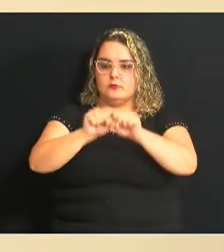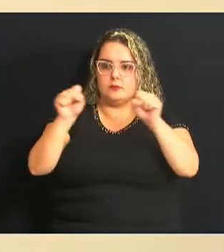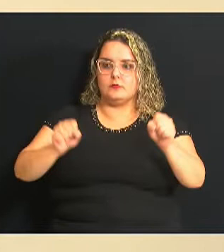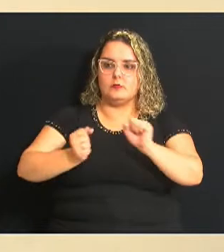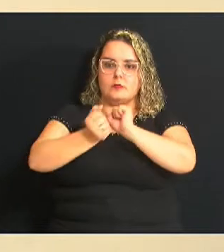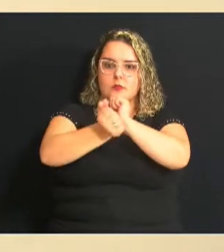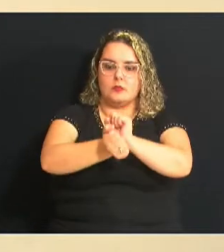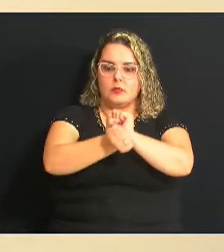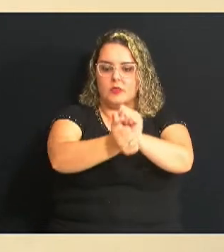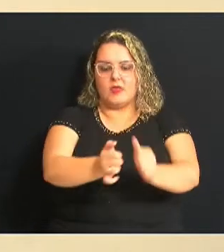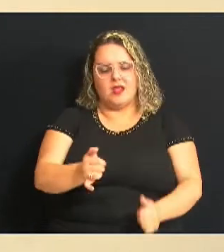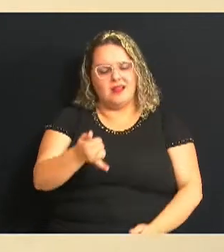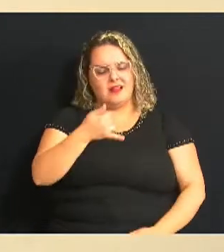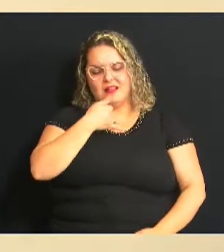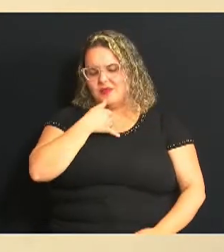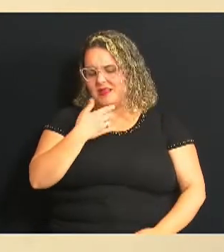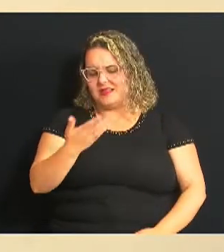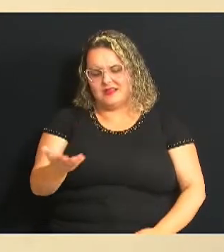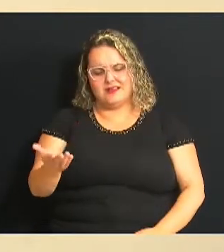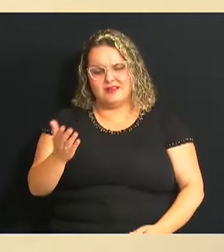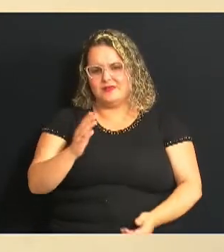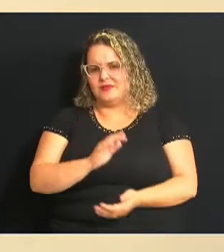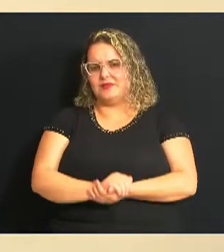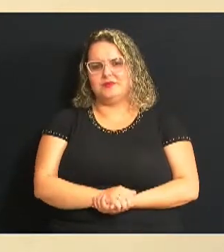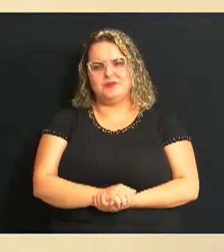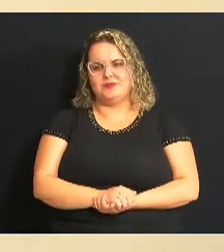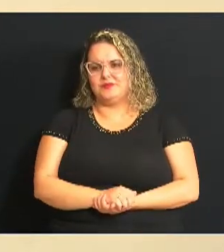Extremamente lamentável.